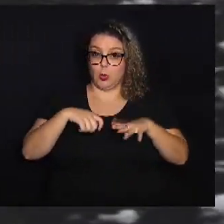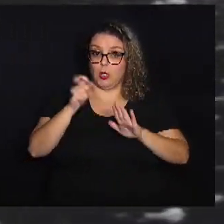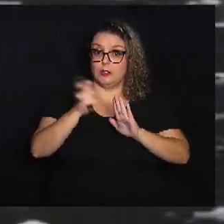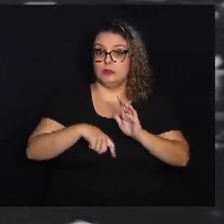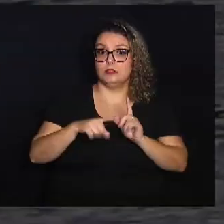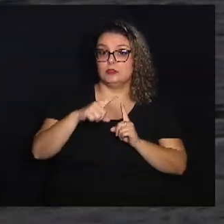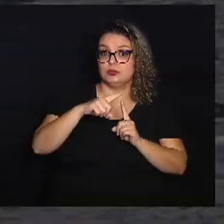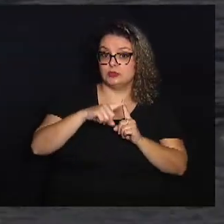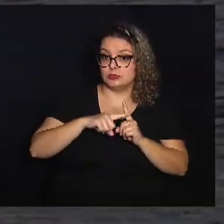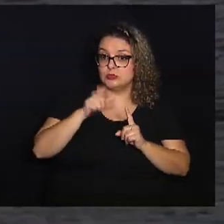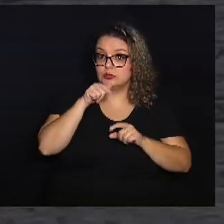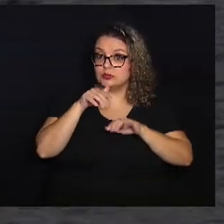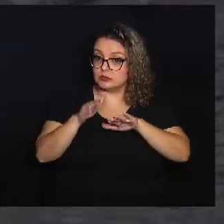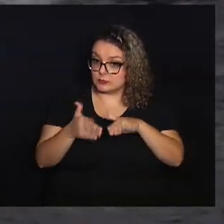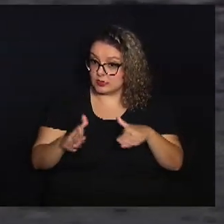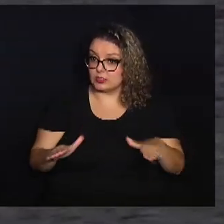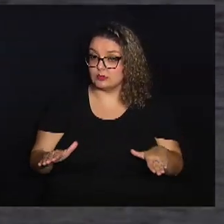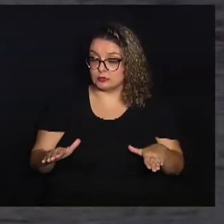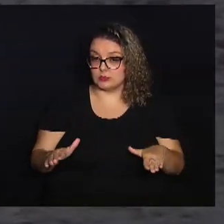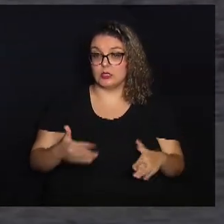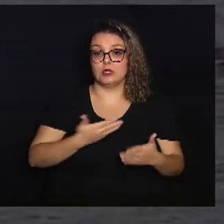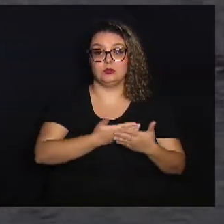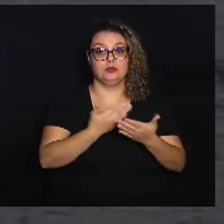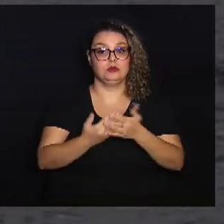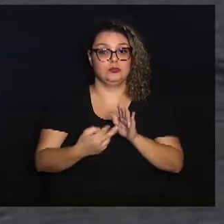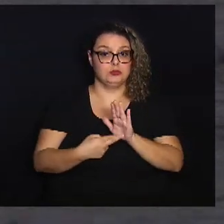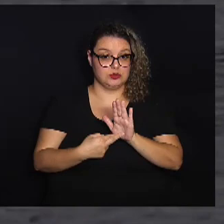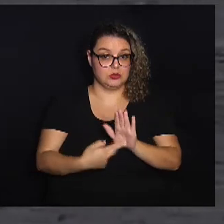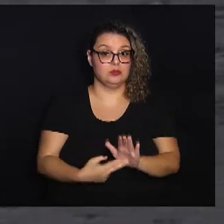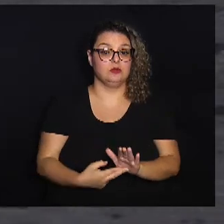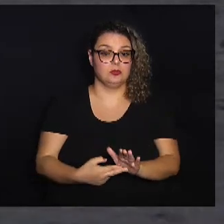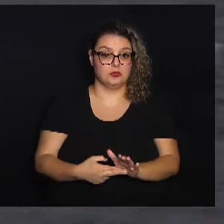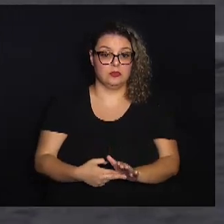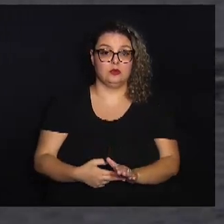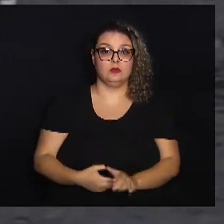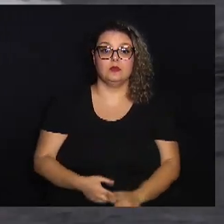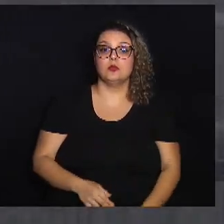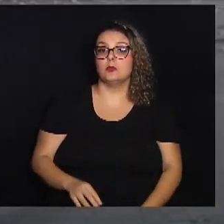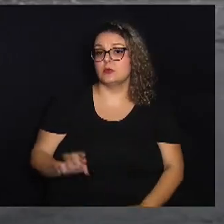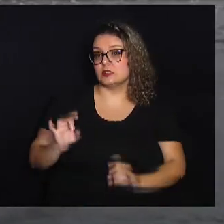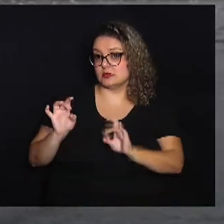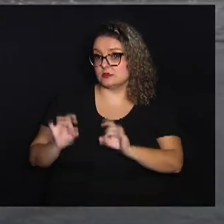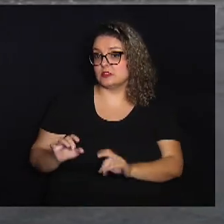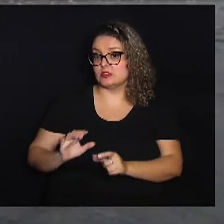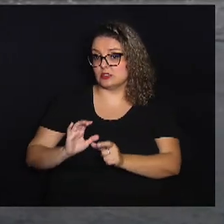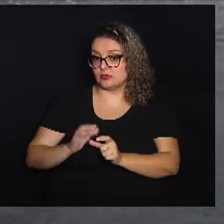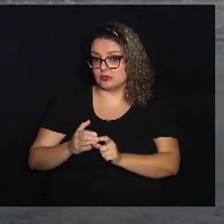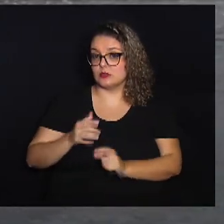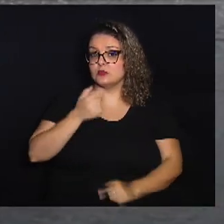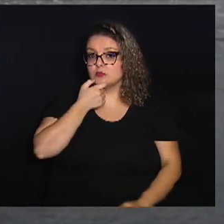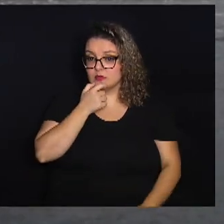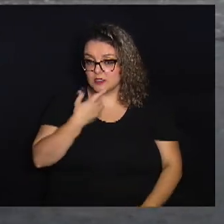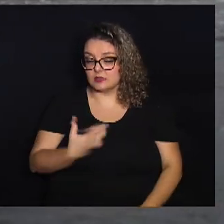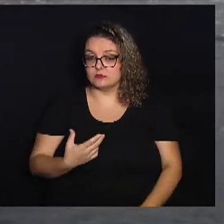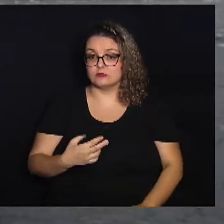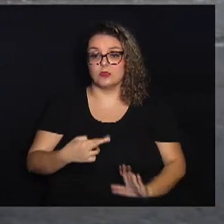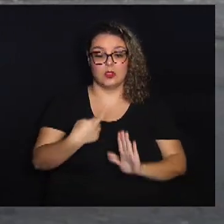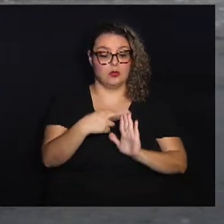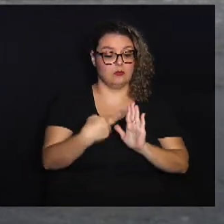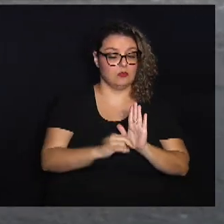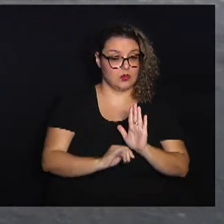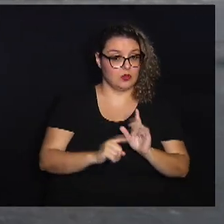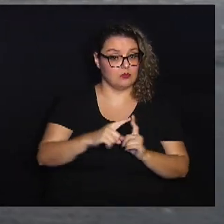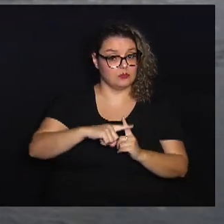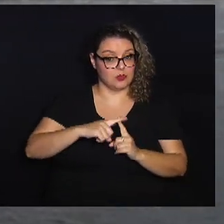temperaturas oceânicas. O estudo referência foi o State of the Ocean. Segundo o relatório, a temperatura dos oceanos